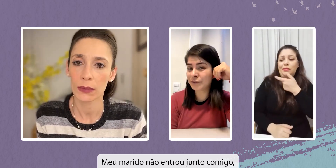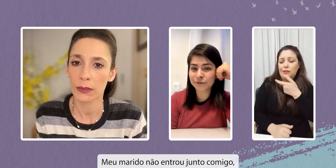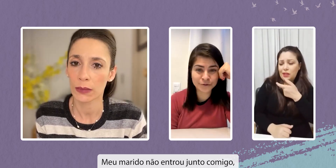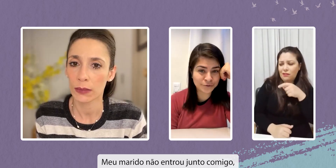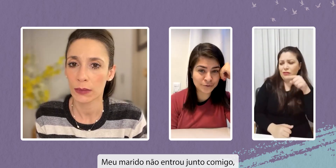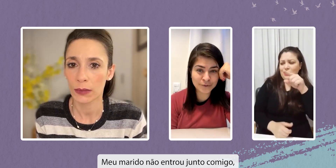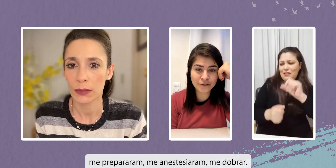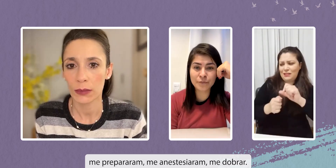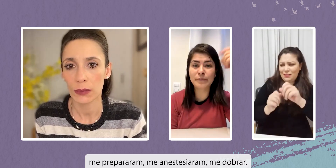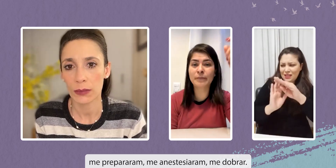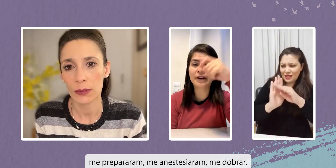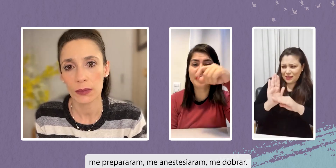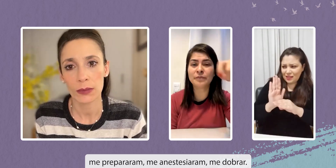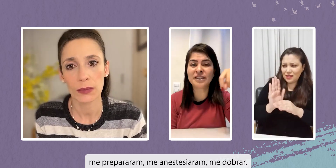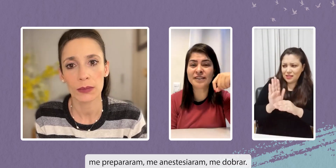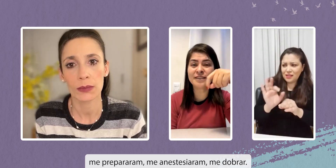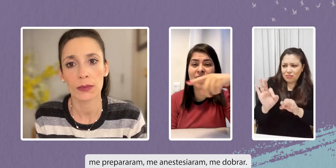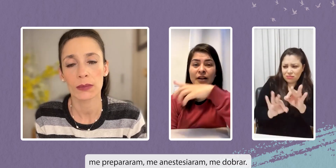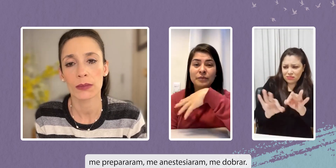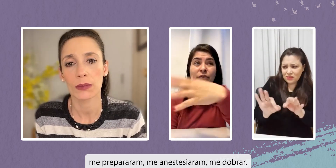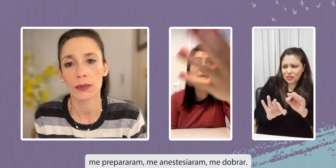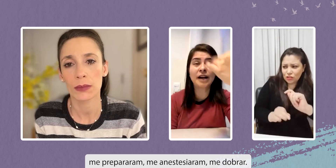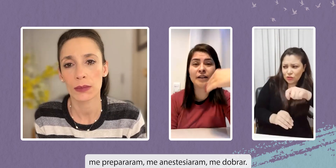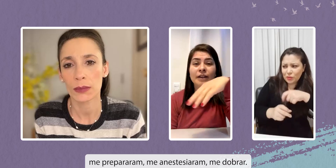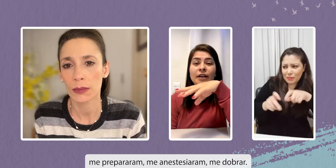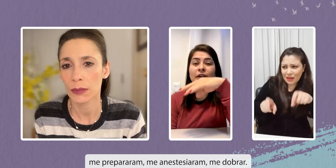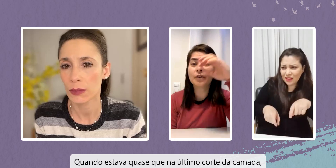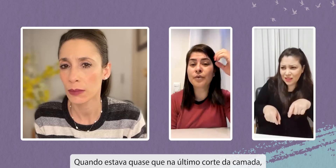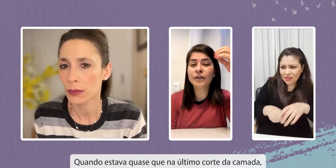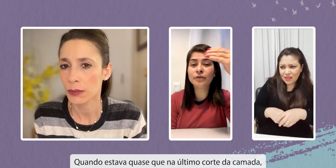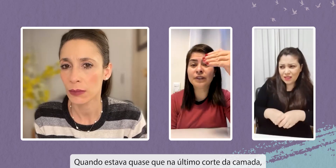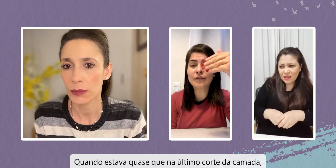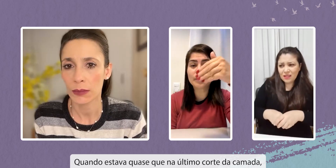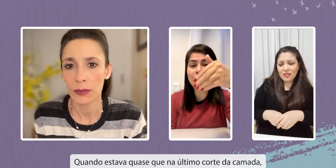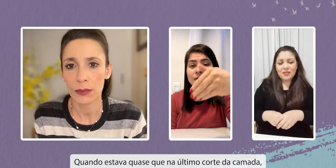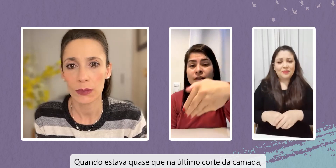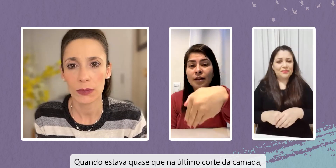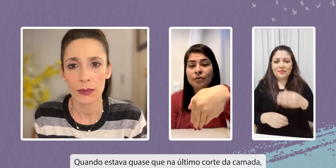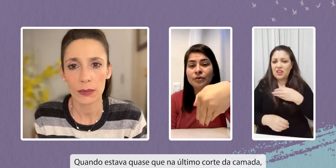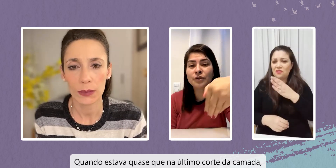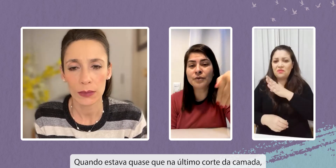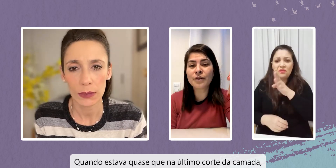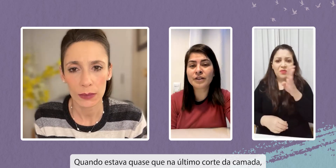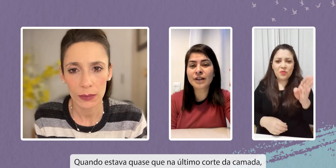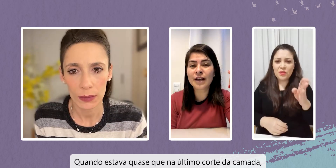não entrou junto comigo. Me prepararam, me anestesiaram, me dobraram. Quando estava quase que no último corte da